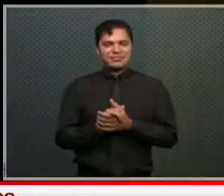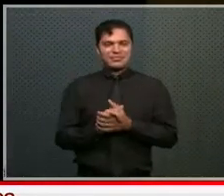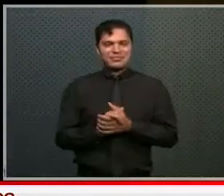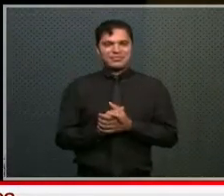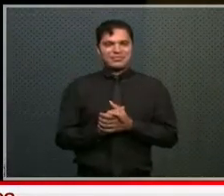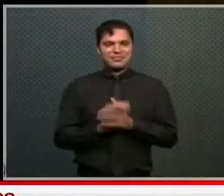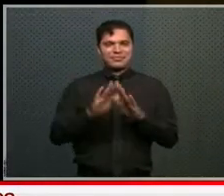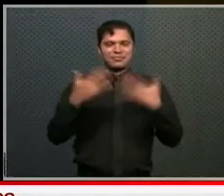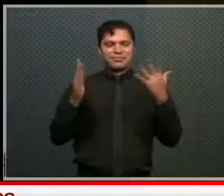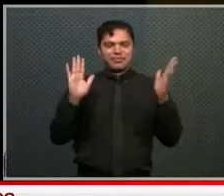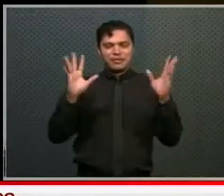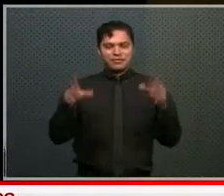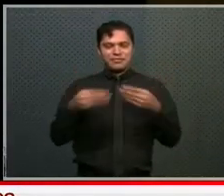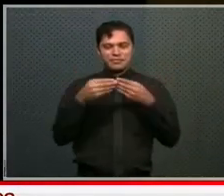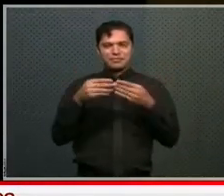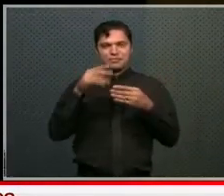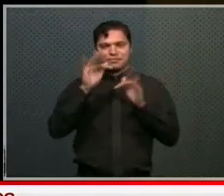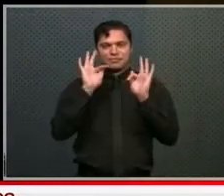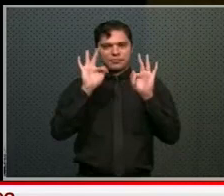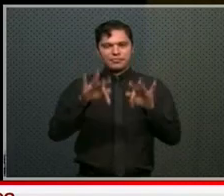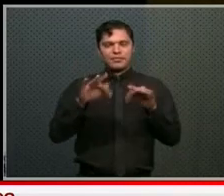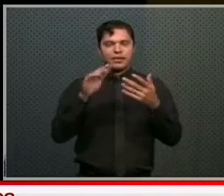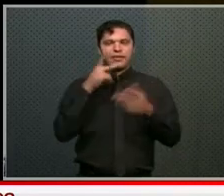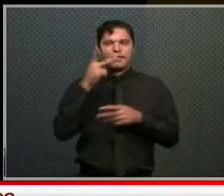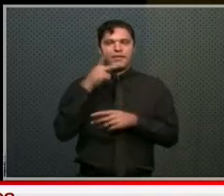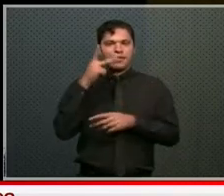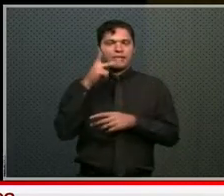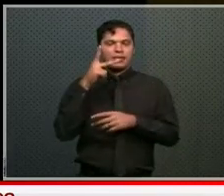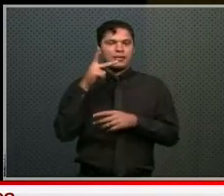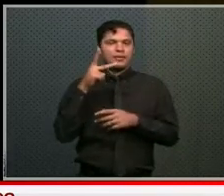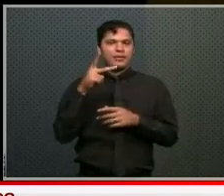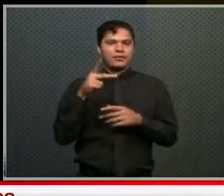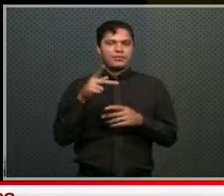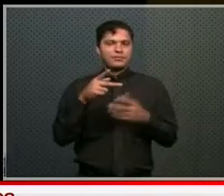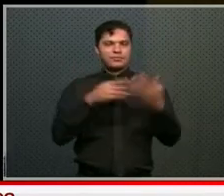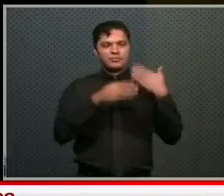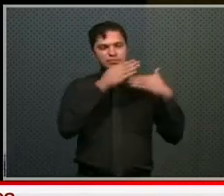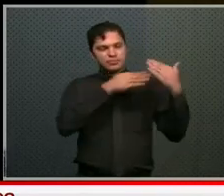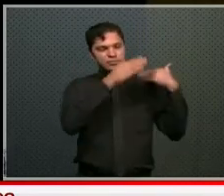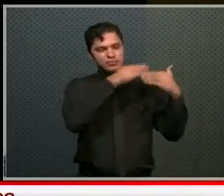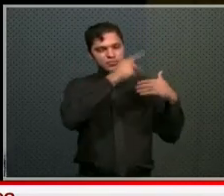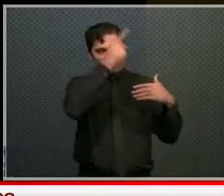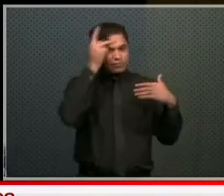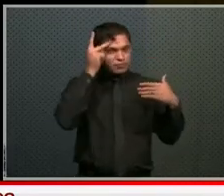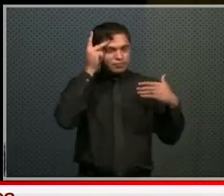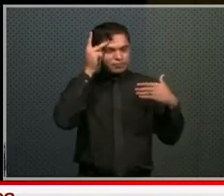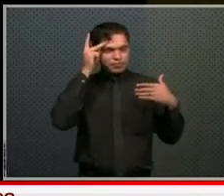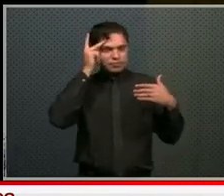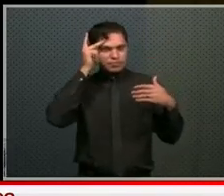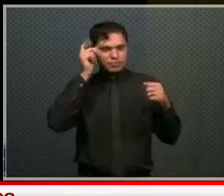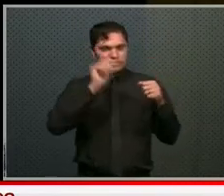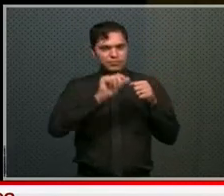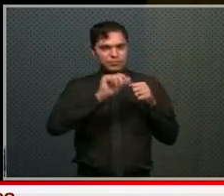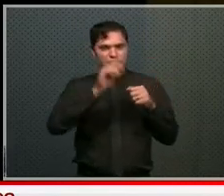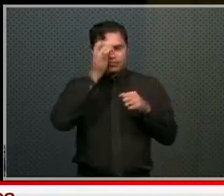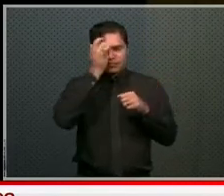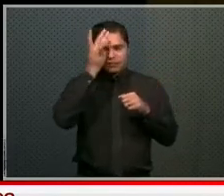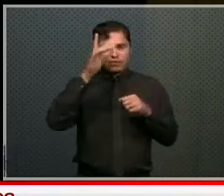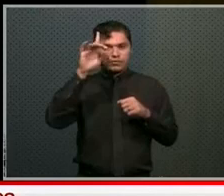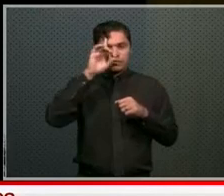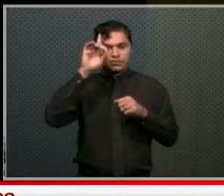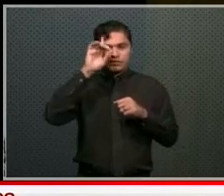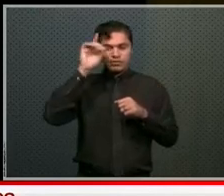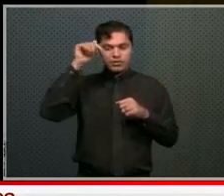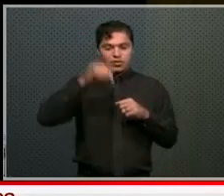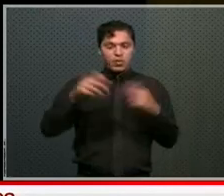concluo portanto dizendo que aos Pioneiros do passado cuja facilidades cotidiana